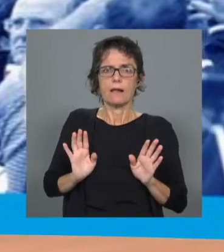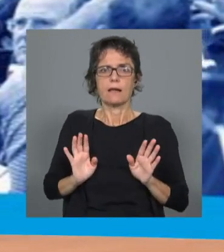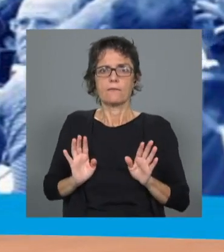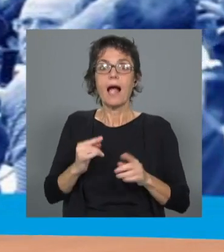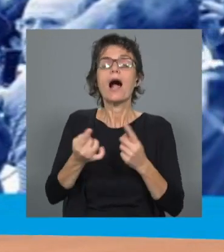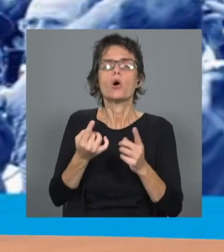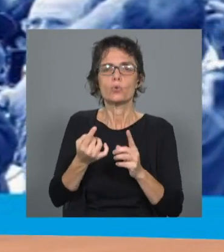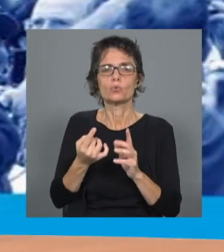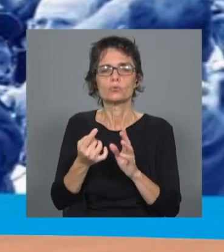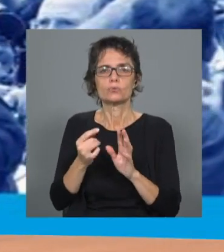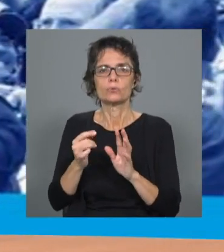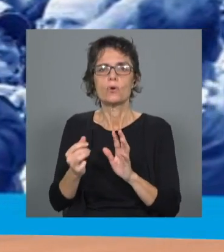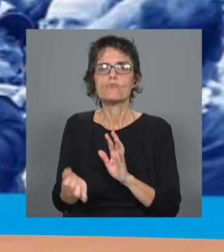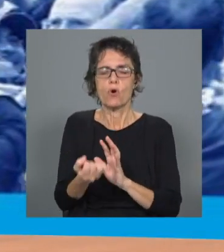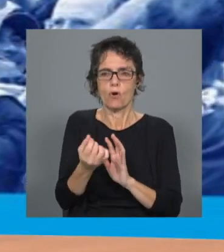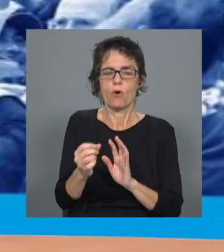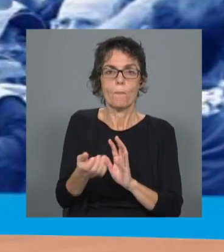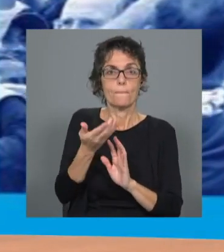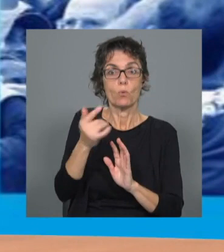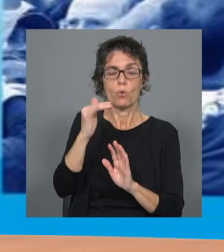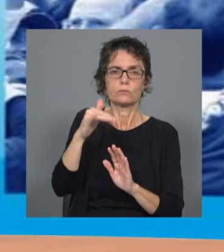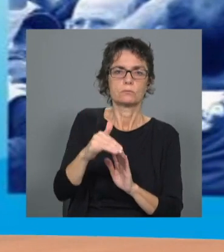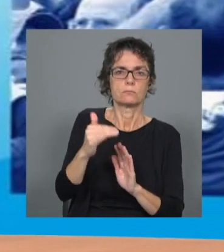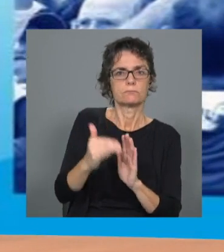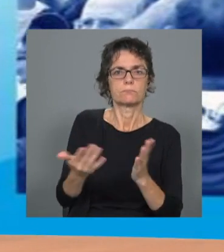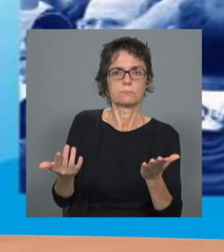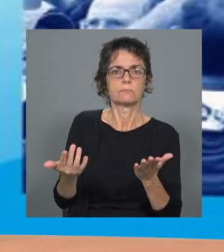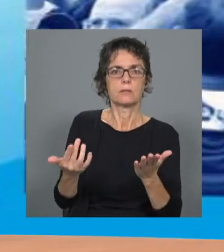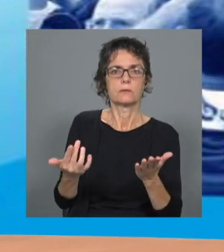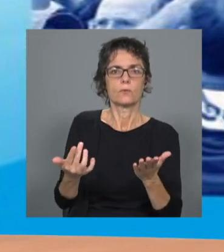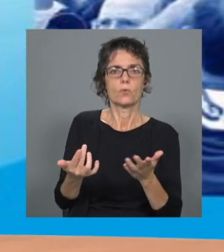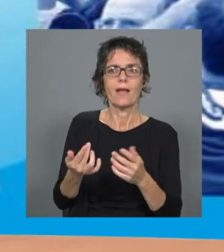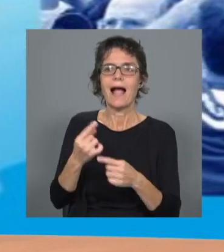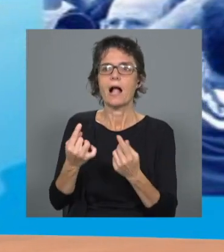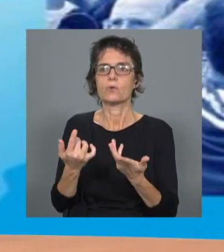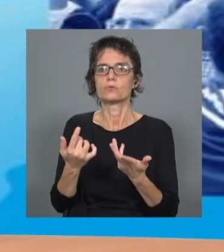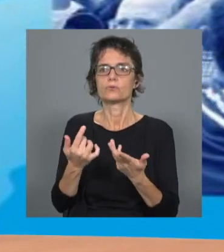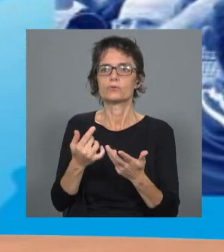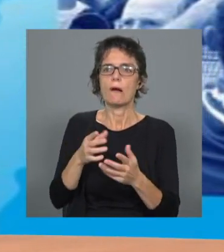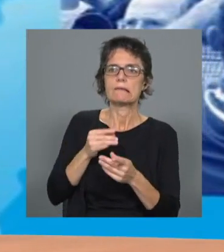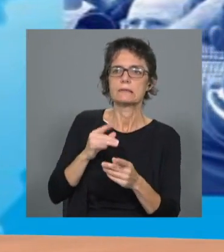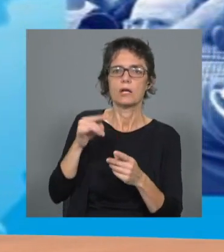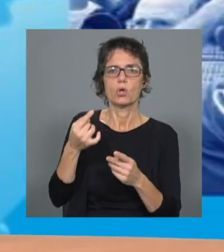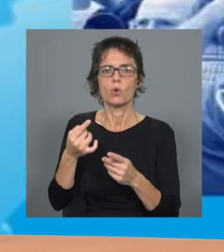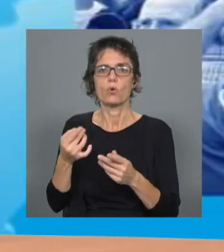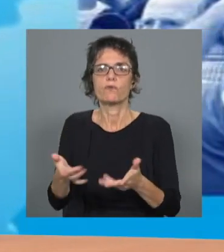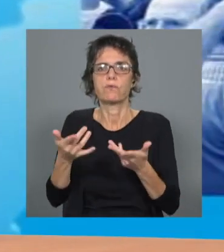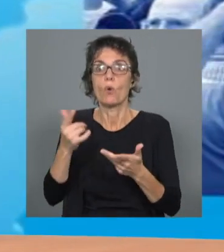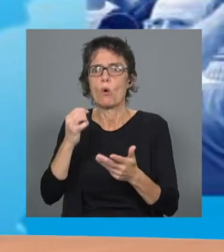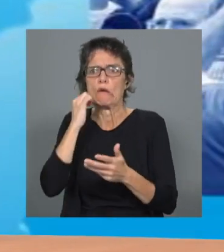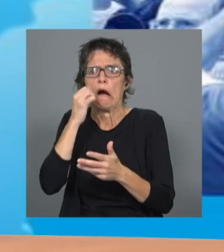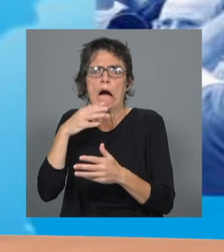dotados de certos aspectos que lhe permitem realmente relativizar e aceitar ou